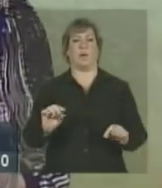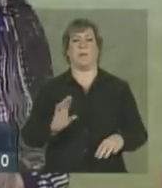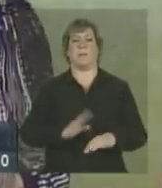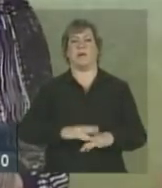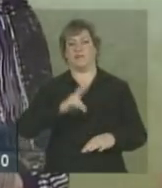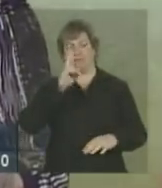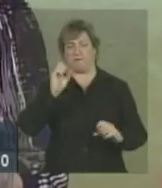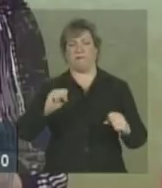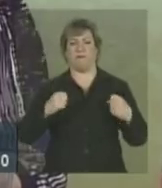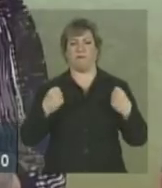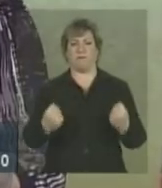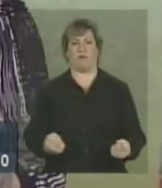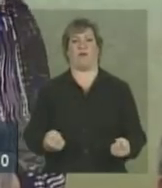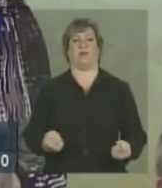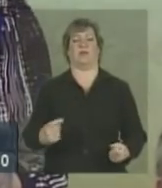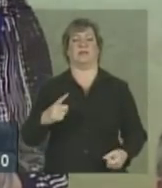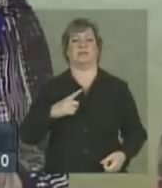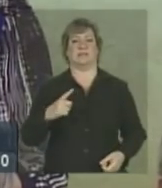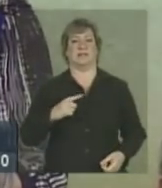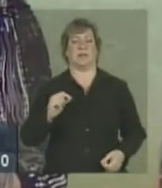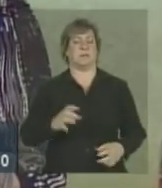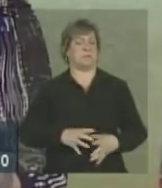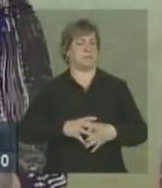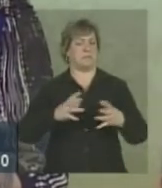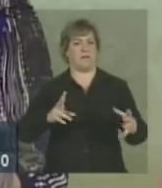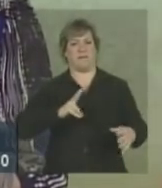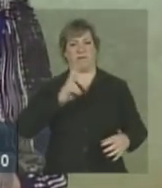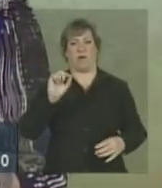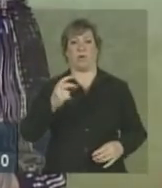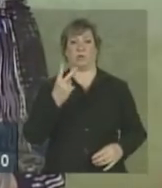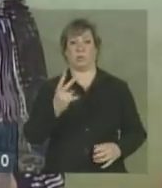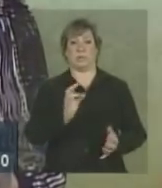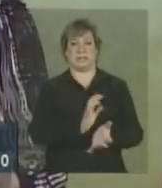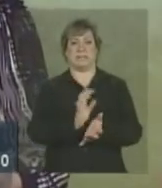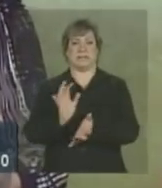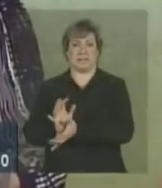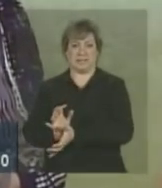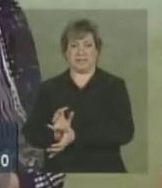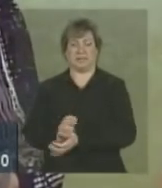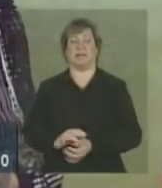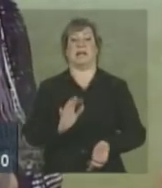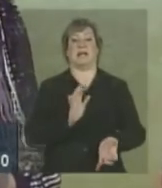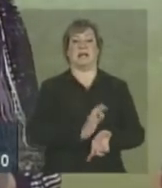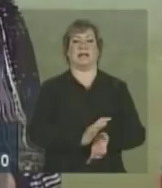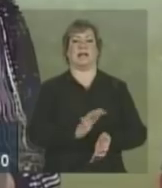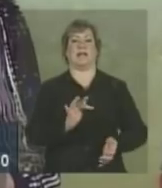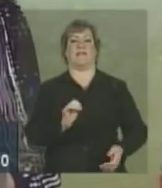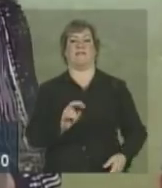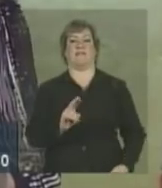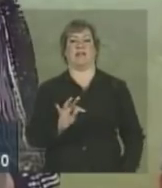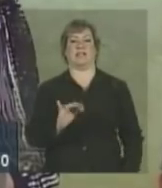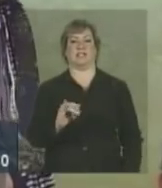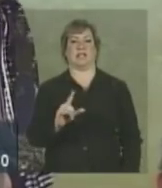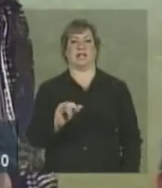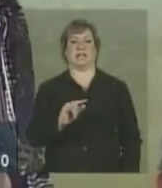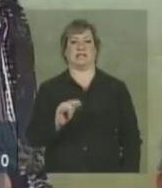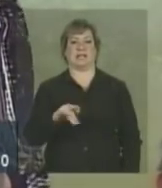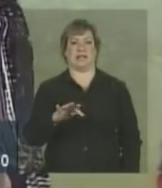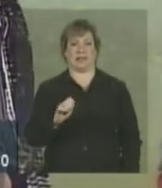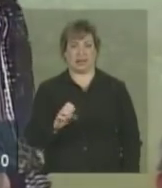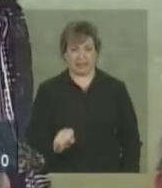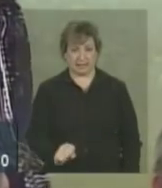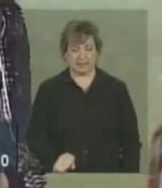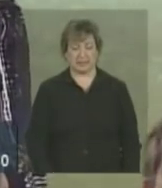forte, de maior energia em duas áreas, nas áreas de fertilizantes